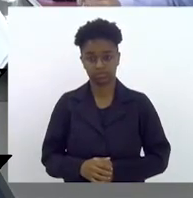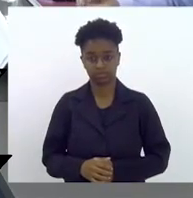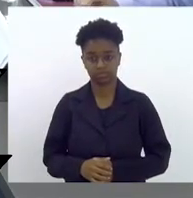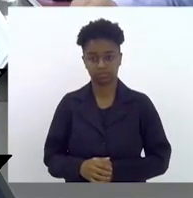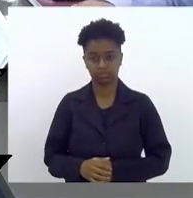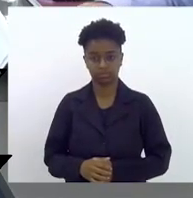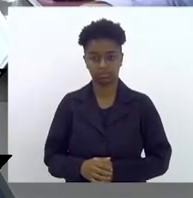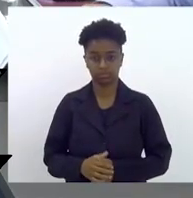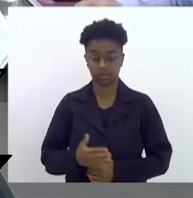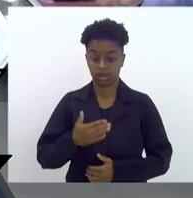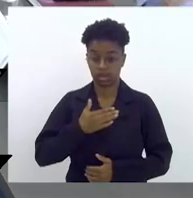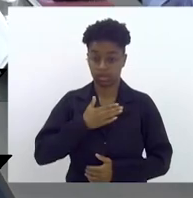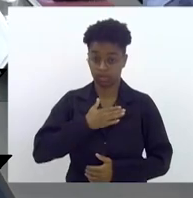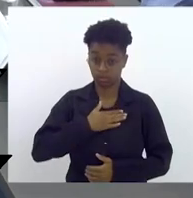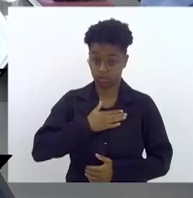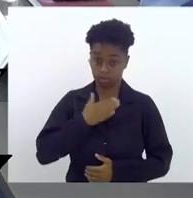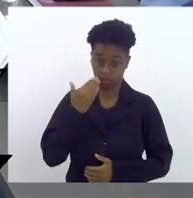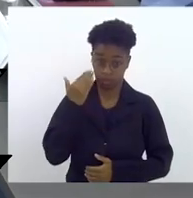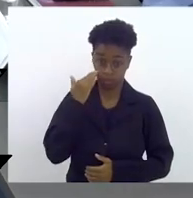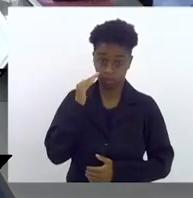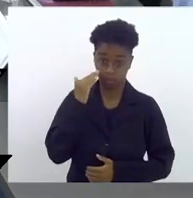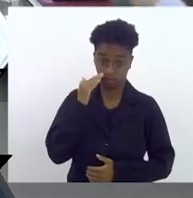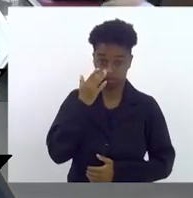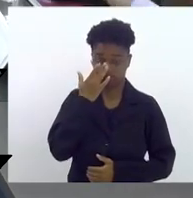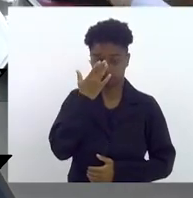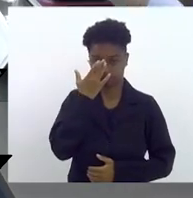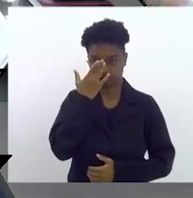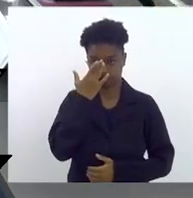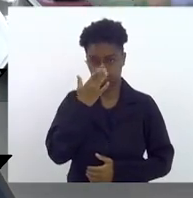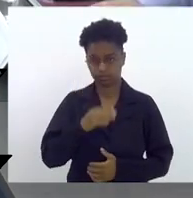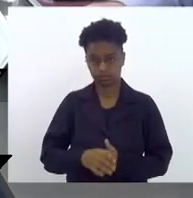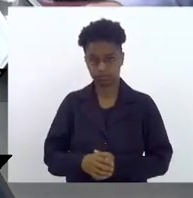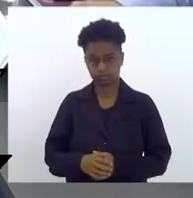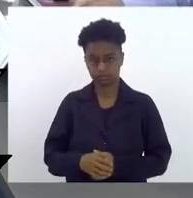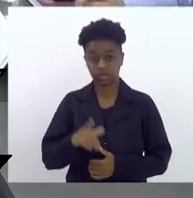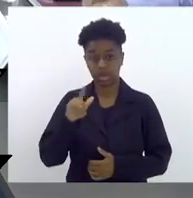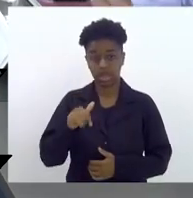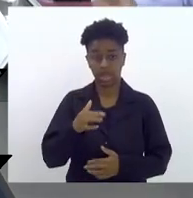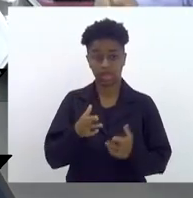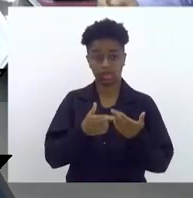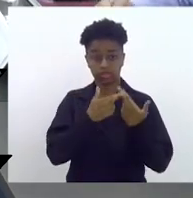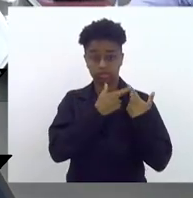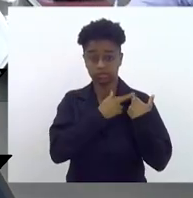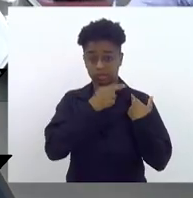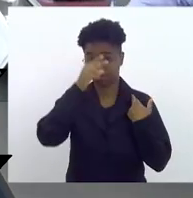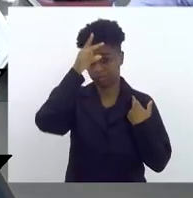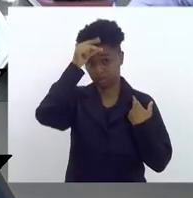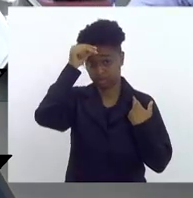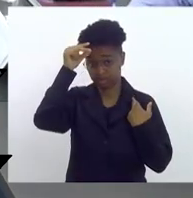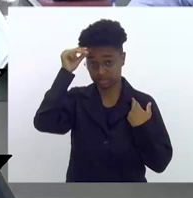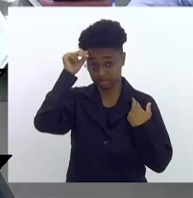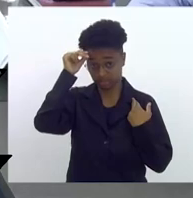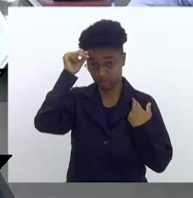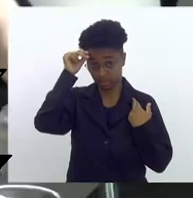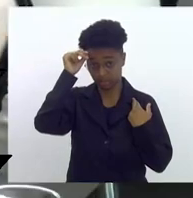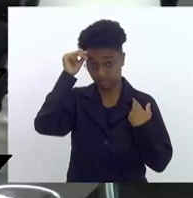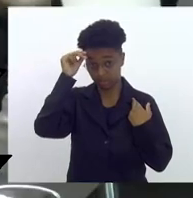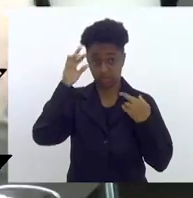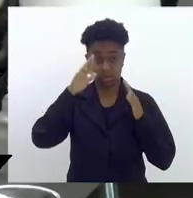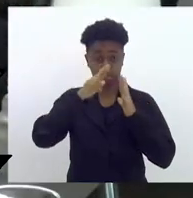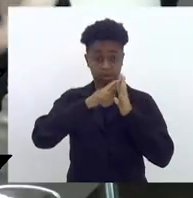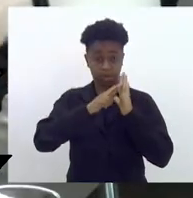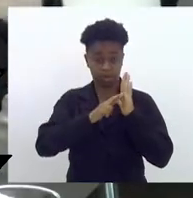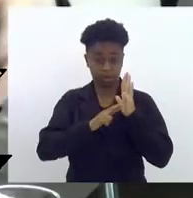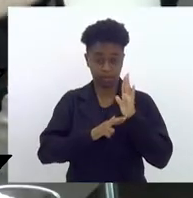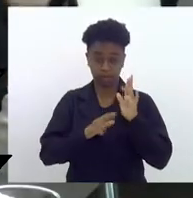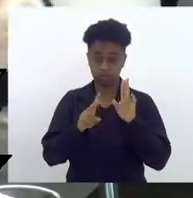no meu entendimento é competência Municipal eles lá sobre tudo